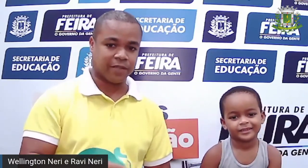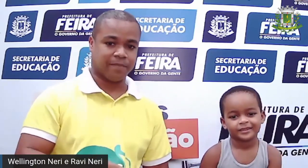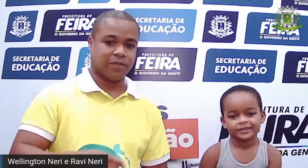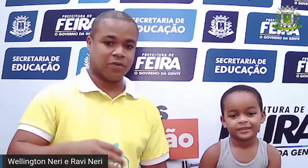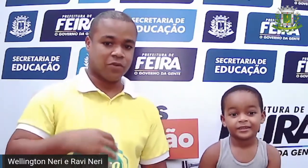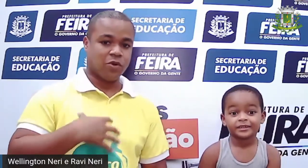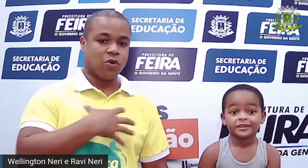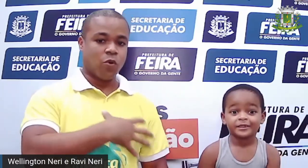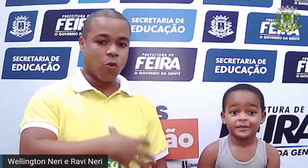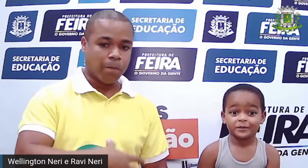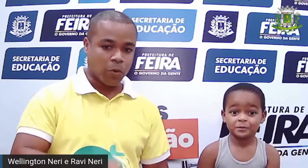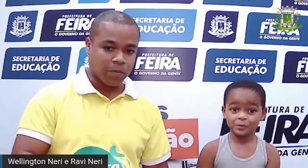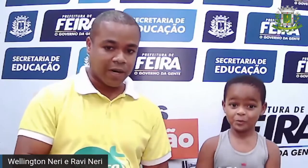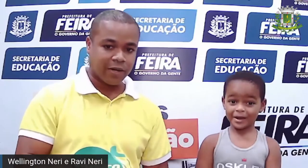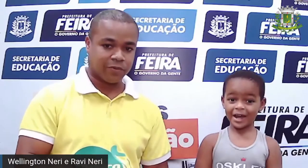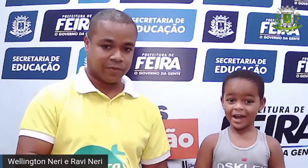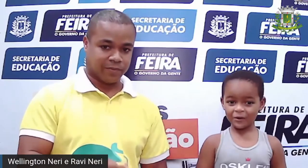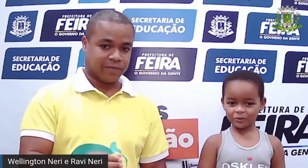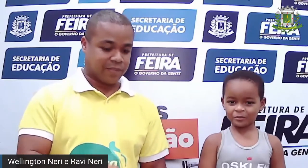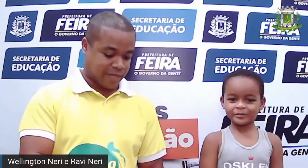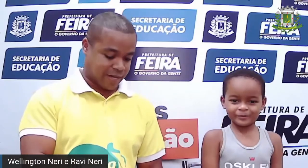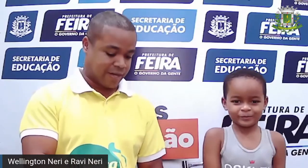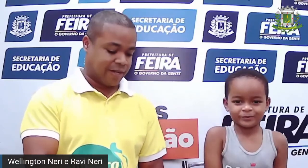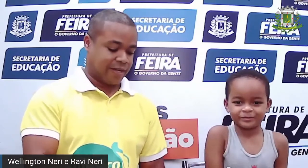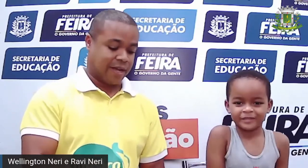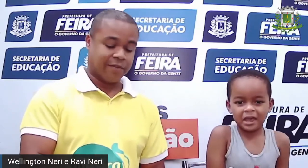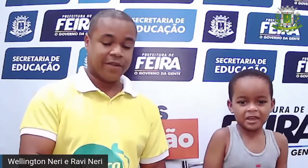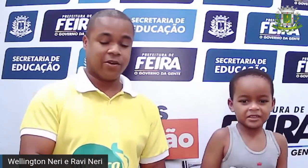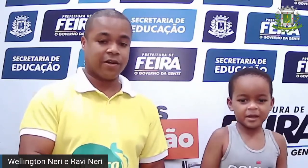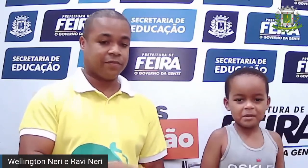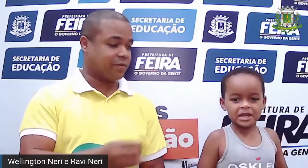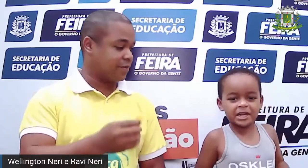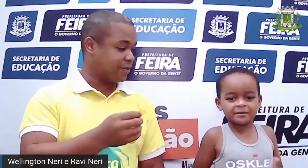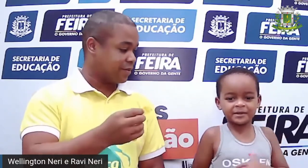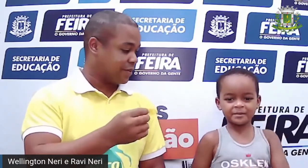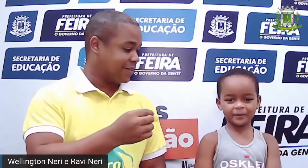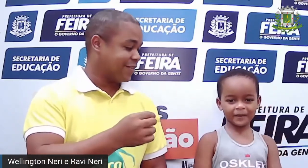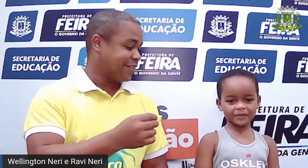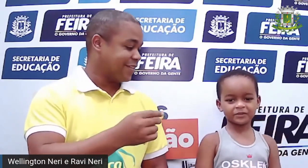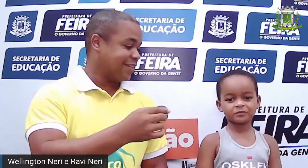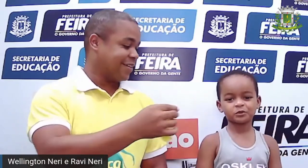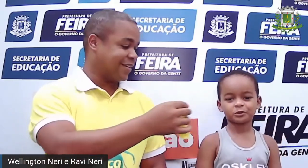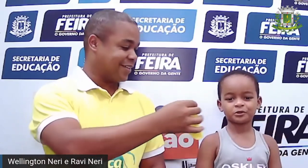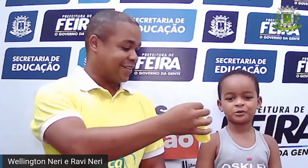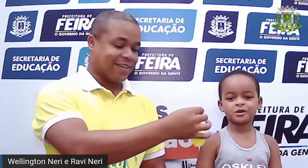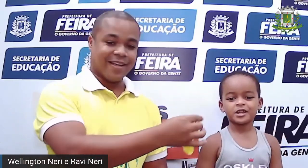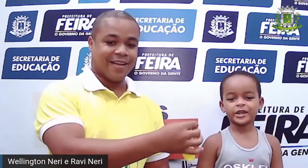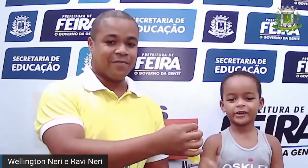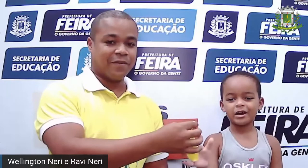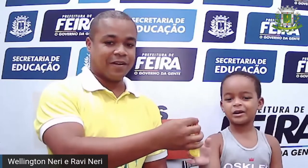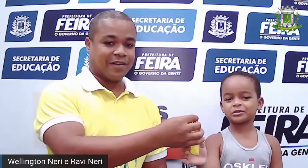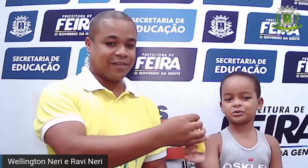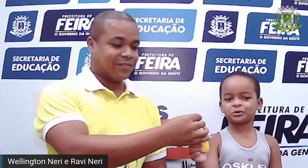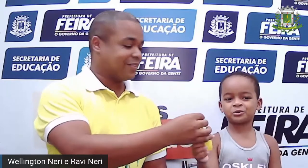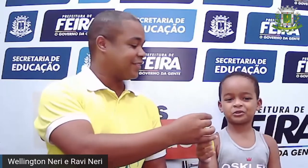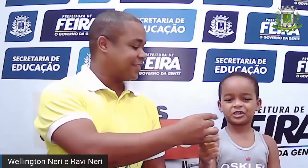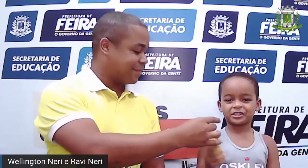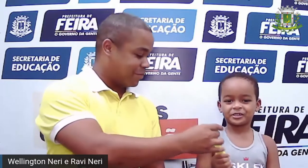Ravi? O pulmão. É, Ravi, agora... Ainda bem que a minha bola não